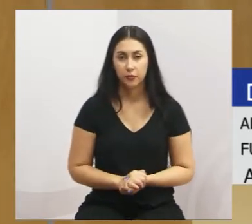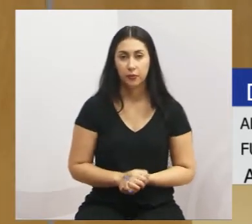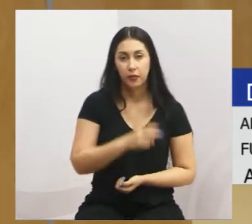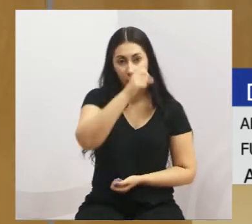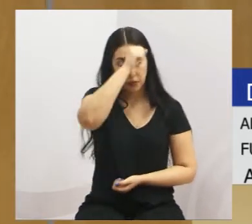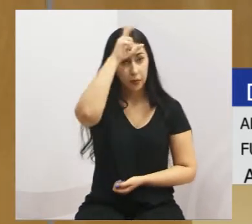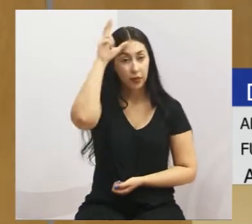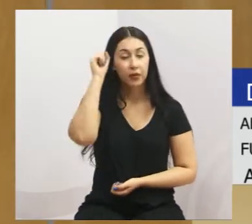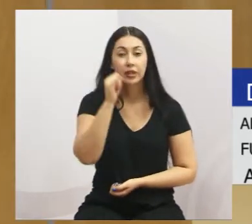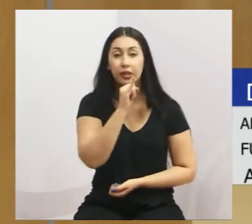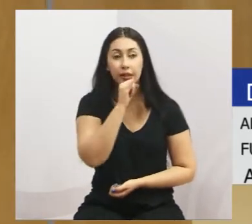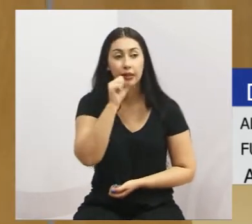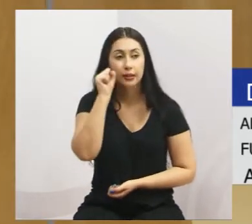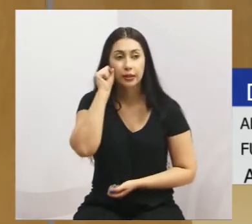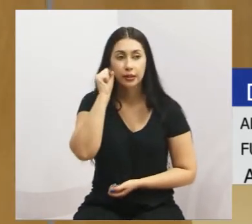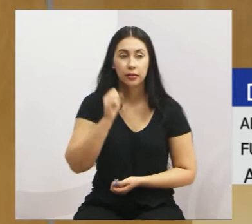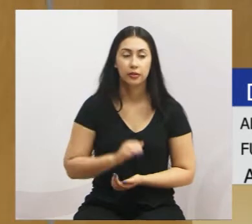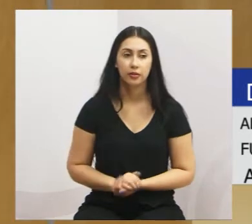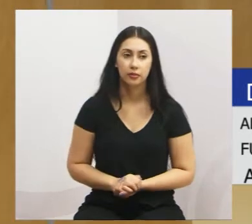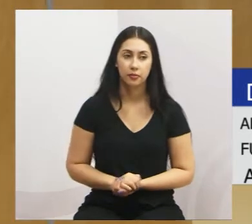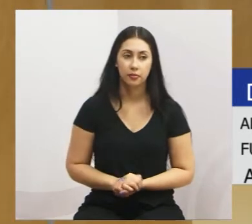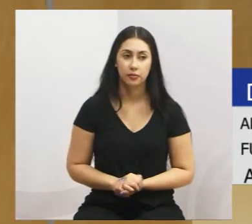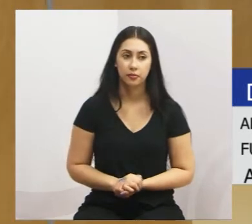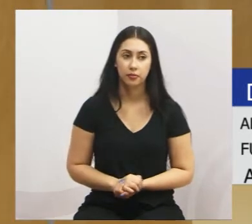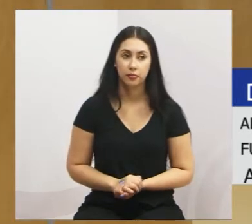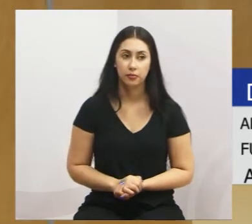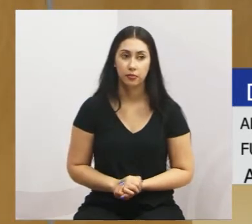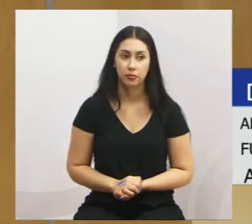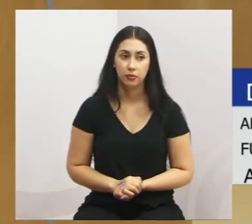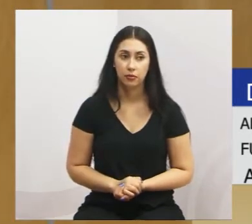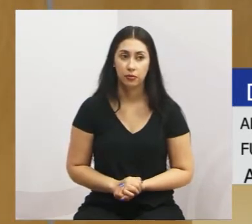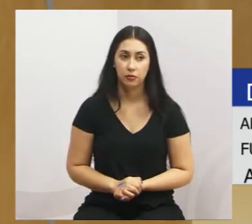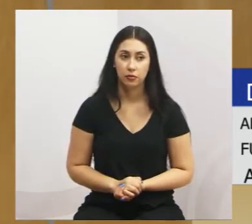Prefeito Isaías José Santana. Bom,